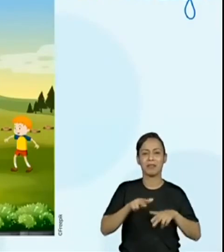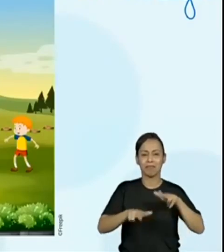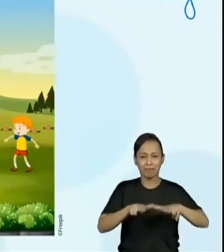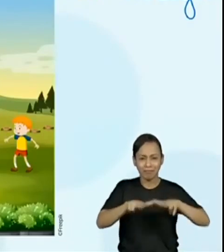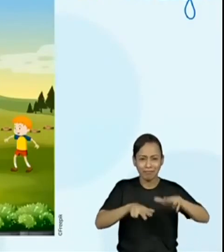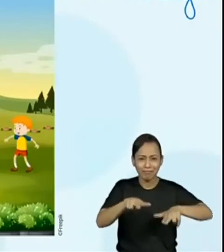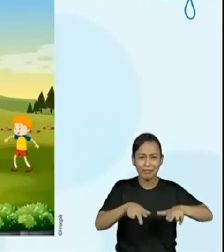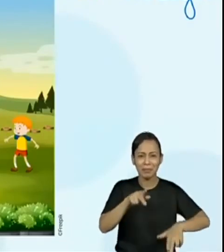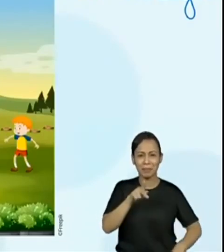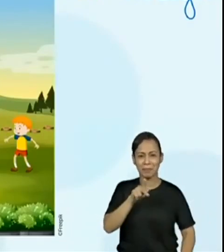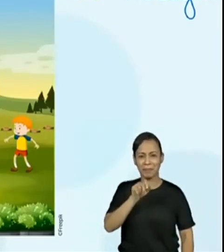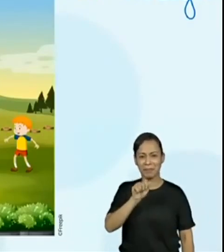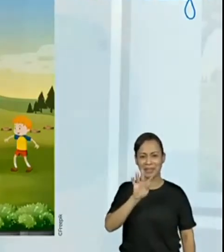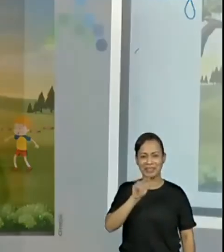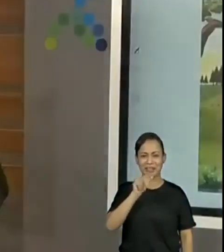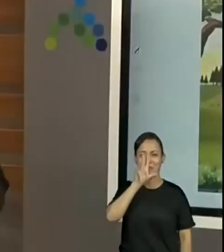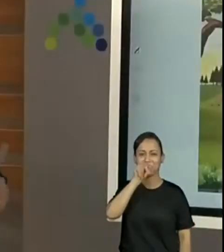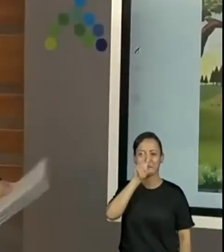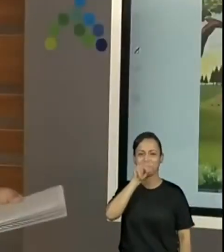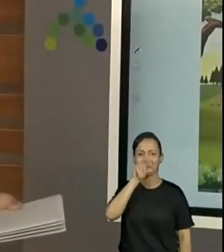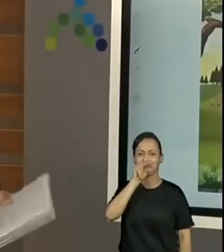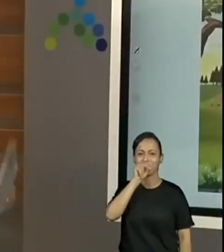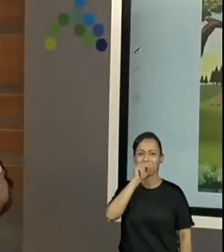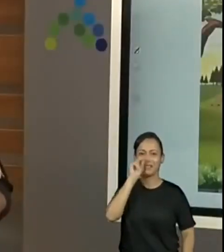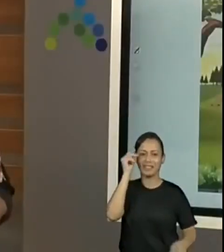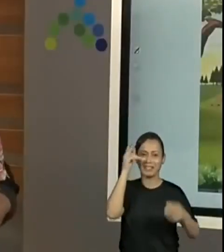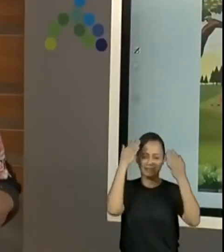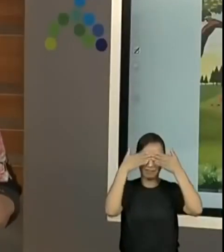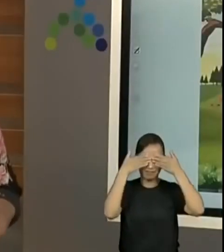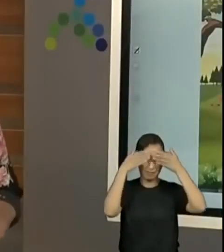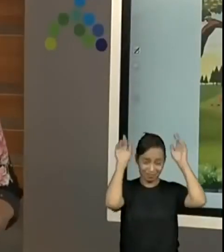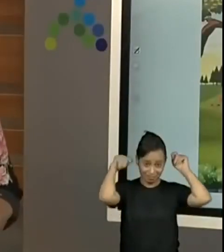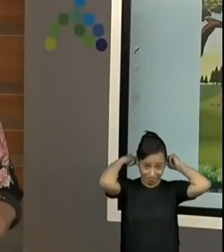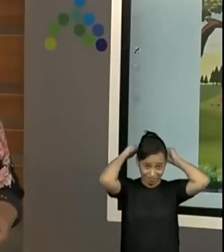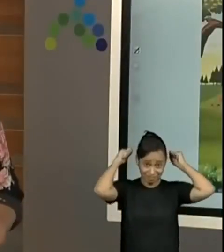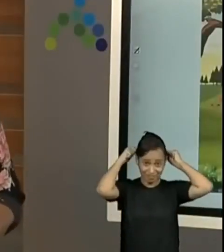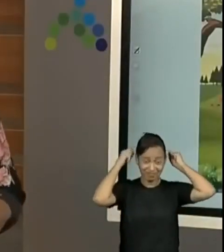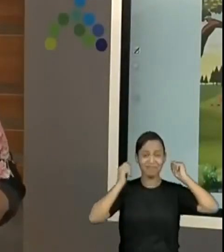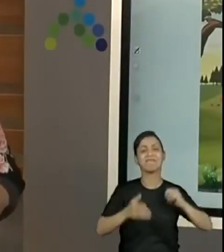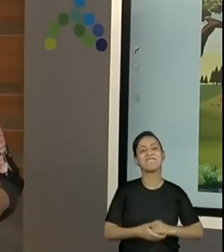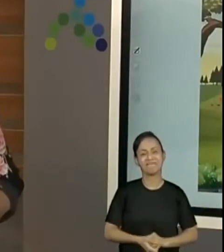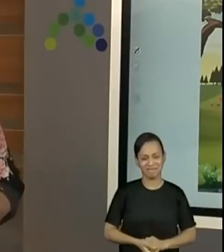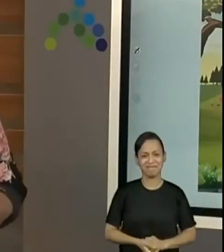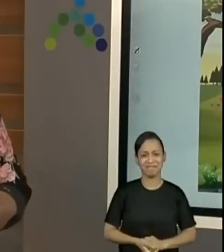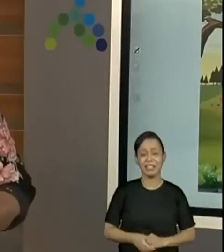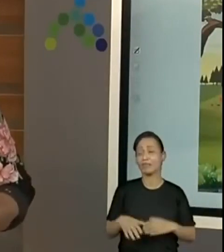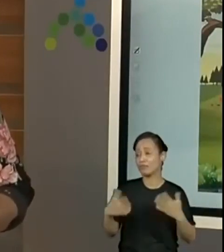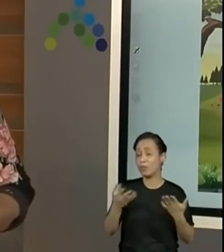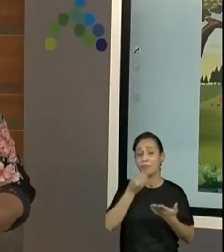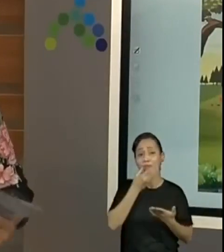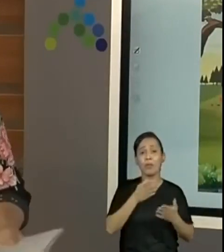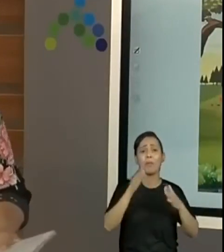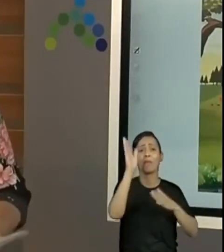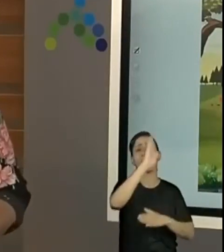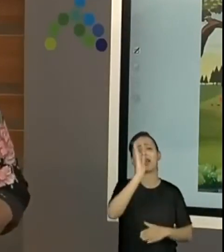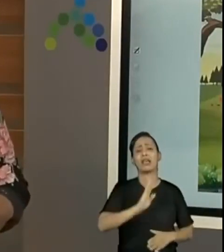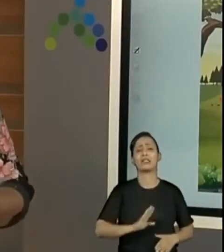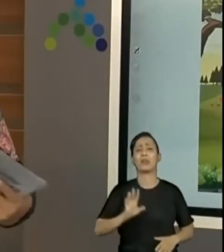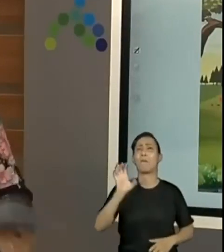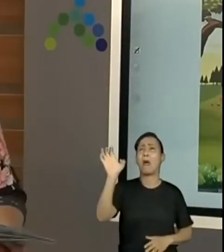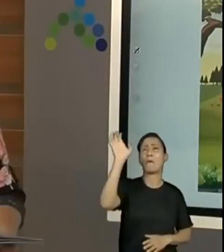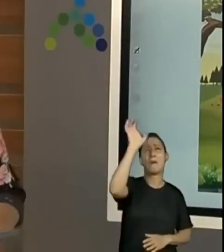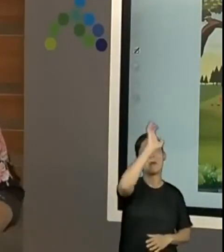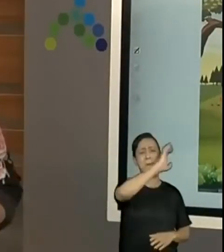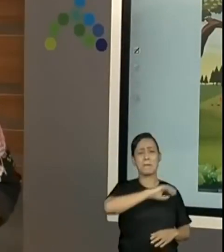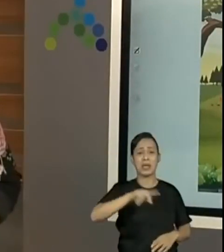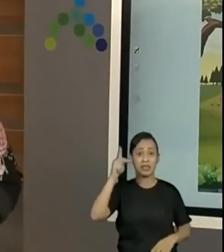cega. Legal. Vamos colocar? Se você disse que já ouviu em algum lugar... Né? A gente, o Brasil é grande, São Paulo